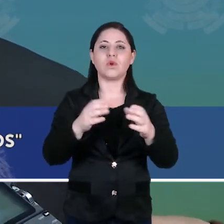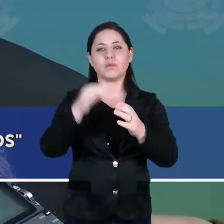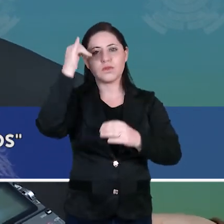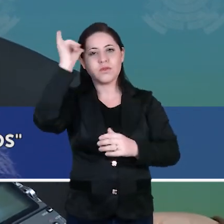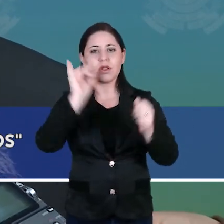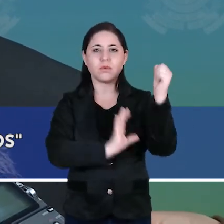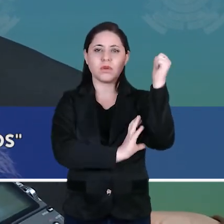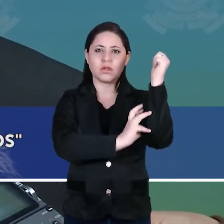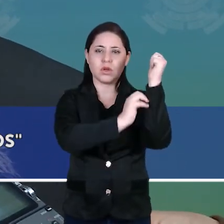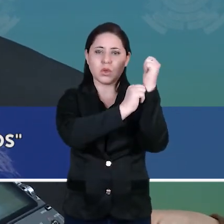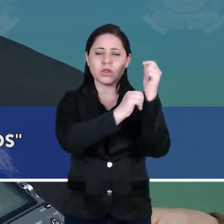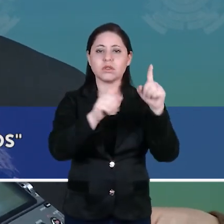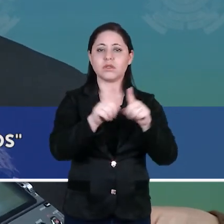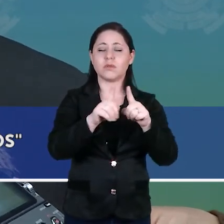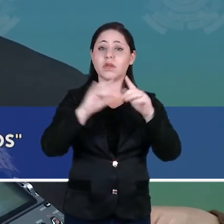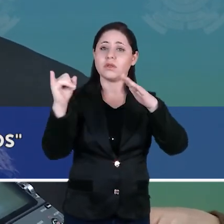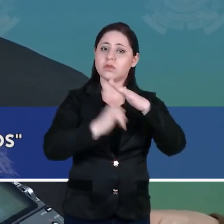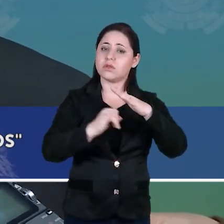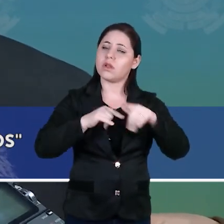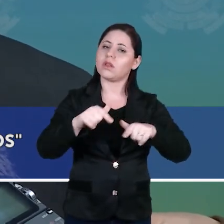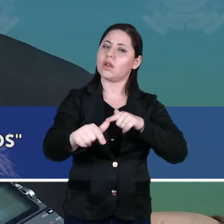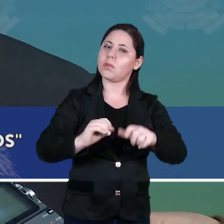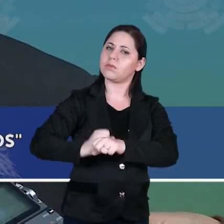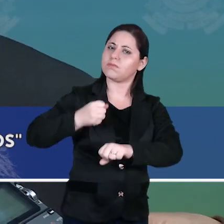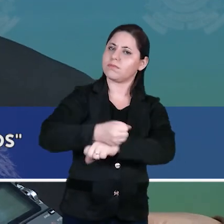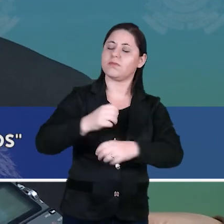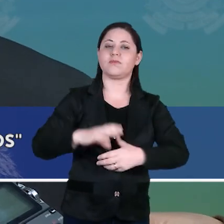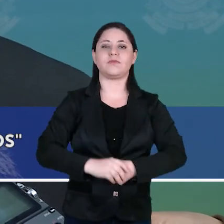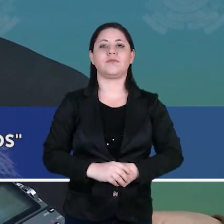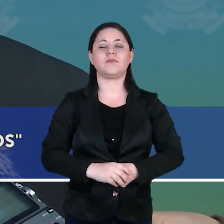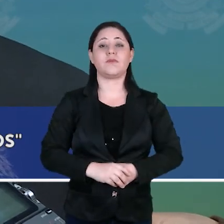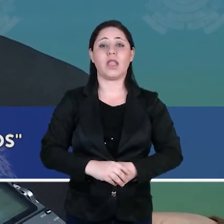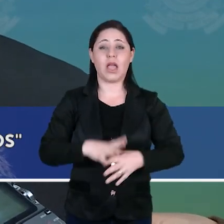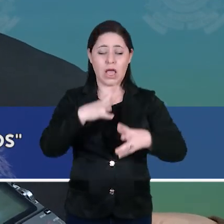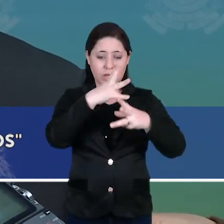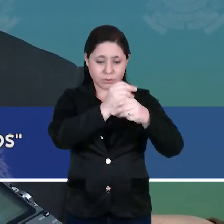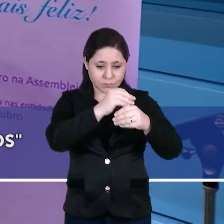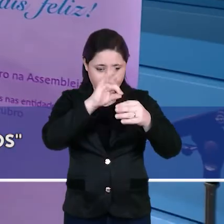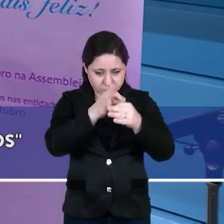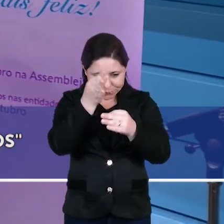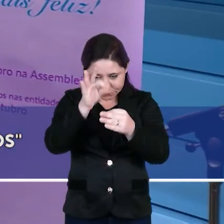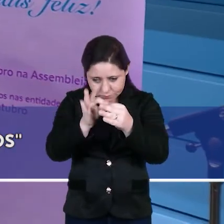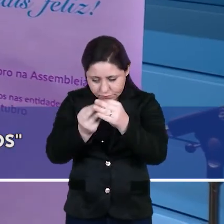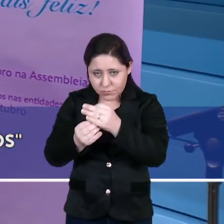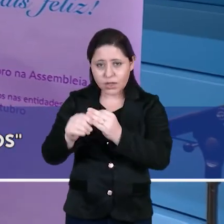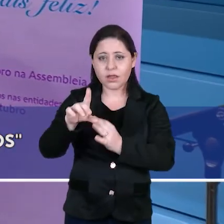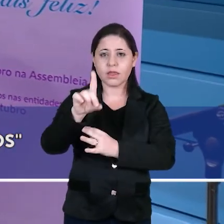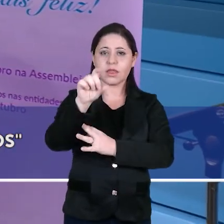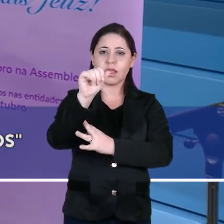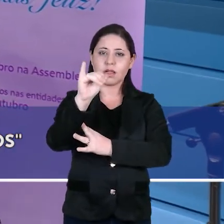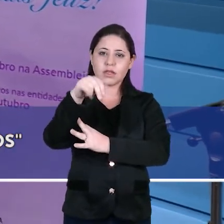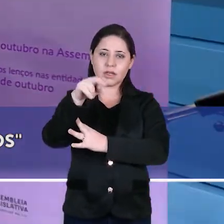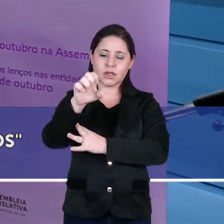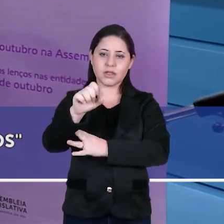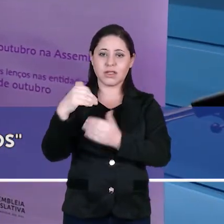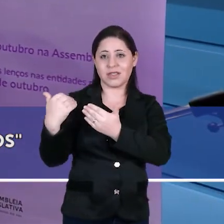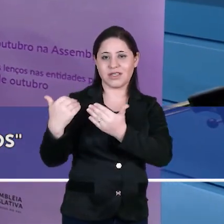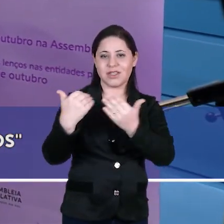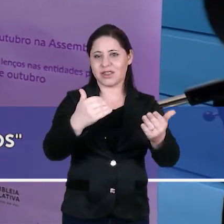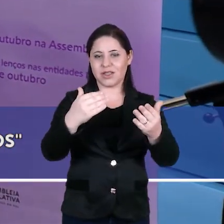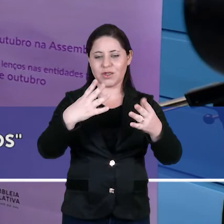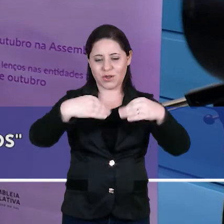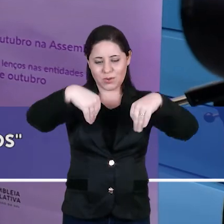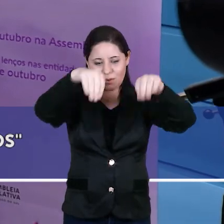para a rede feminina de enfrentamento ao câncer e para as entidades que realmente trabalham nesse enfrentamento. A artesã Daiane de Oliveira